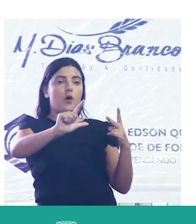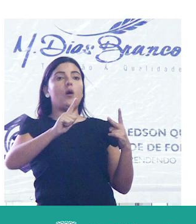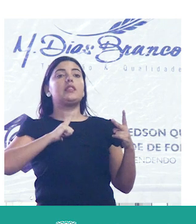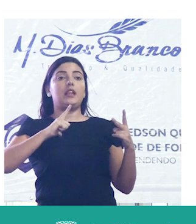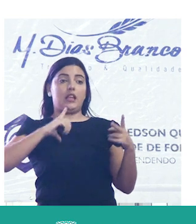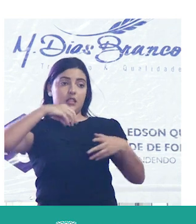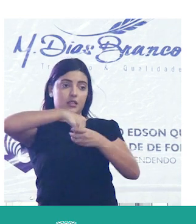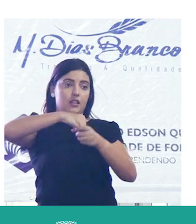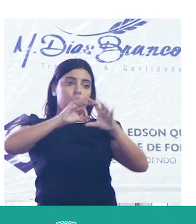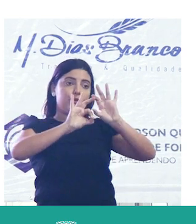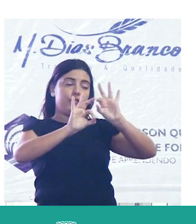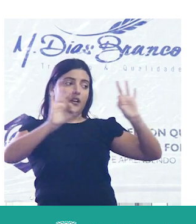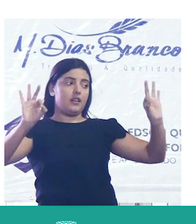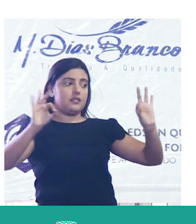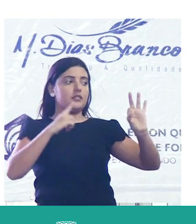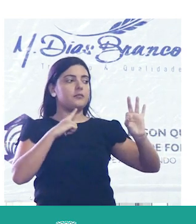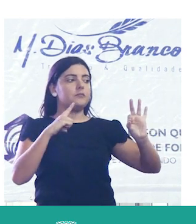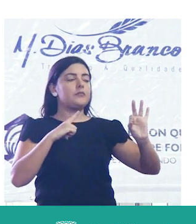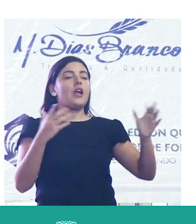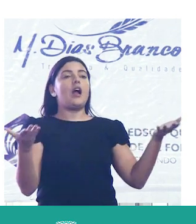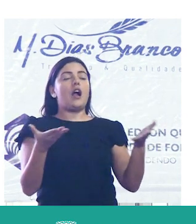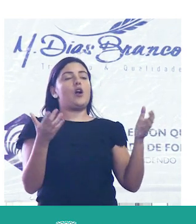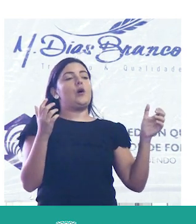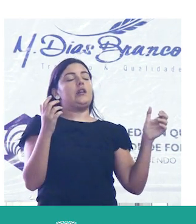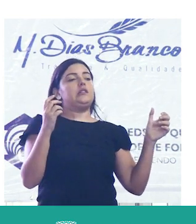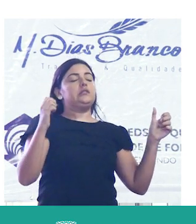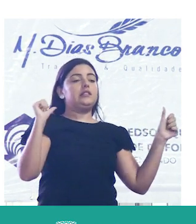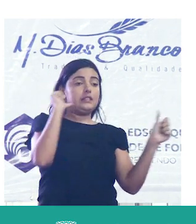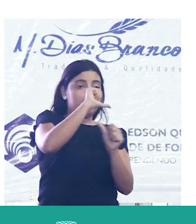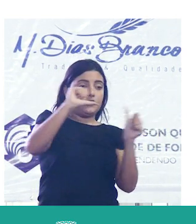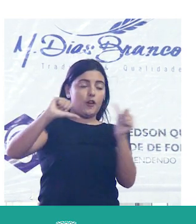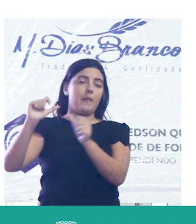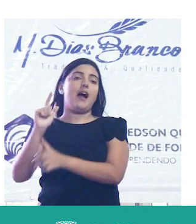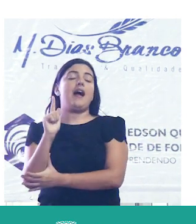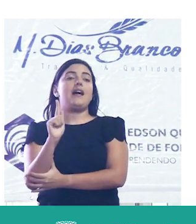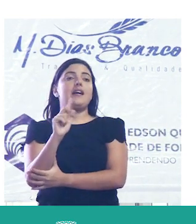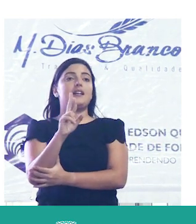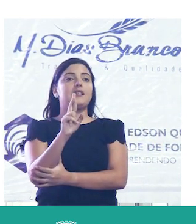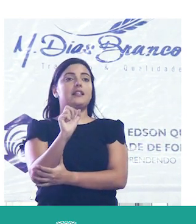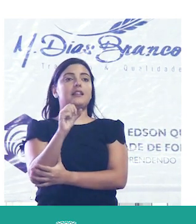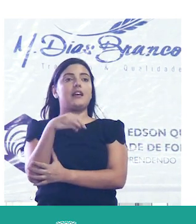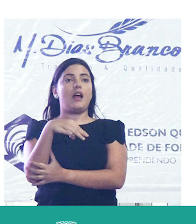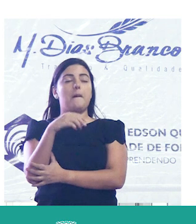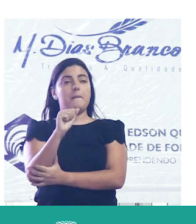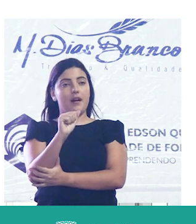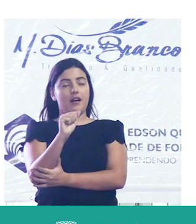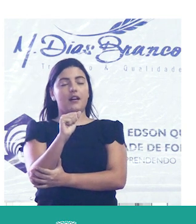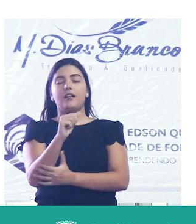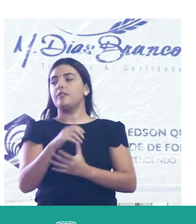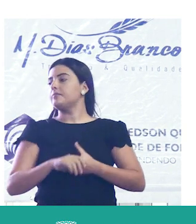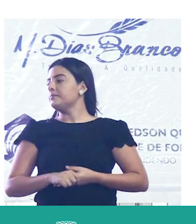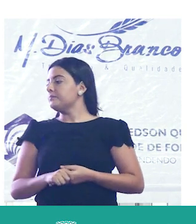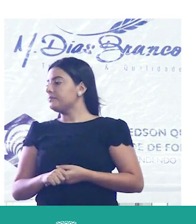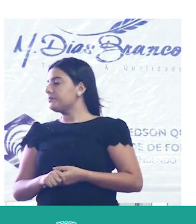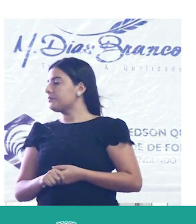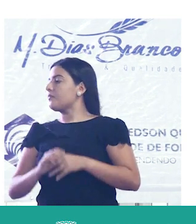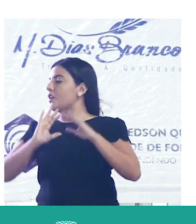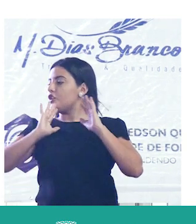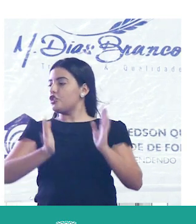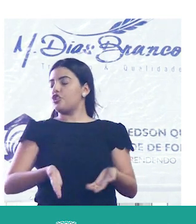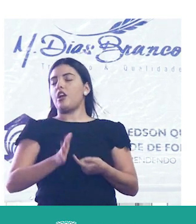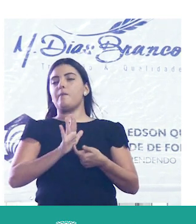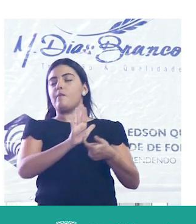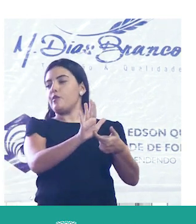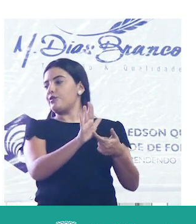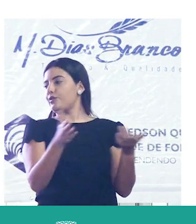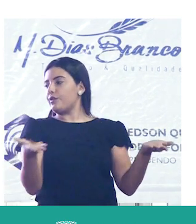na equação. Transformarei isso em gramas, através da massa molar. Essa massa molar foi dada, pessoal.